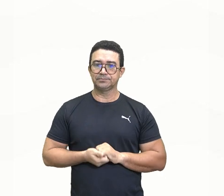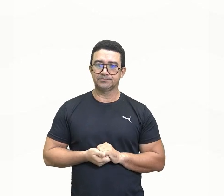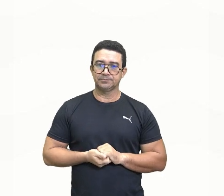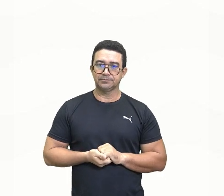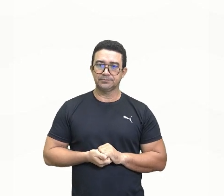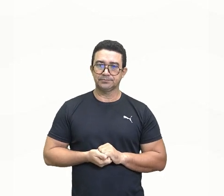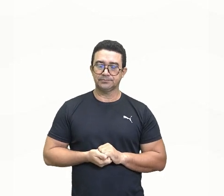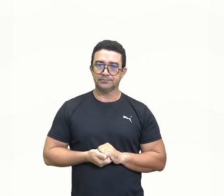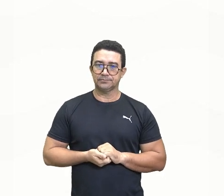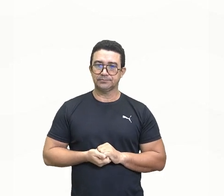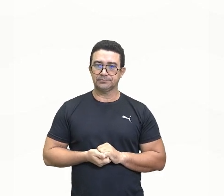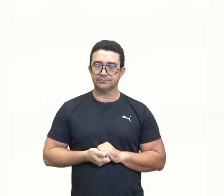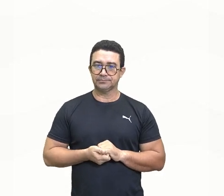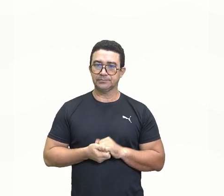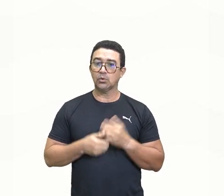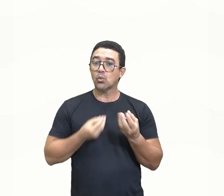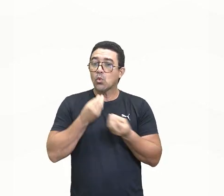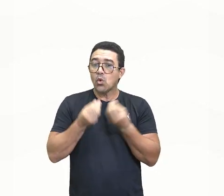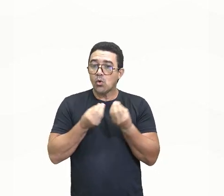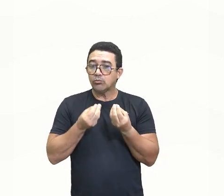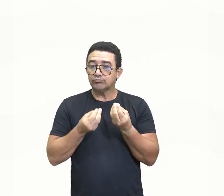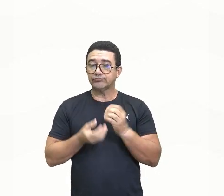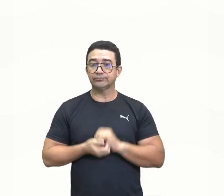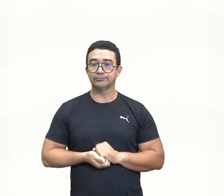ok? Então, olha como fica.